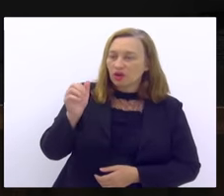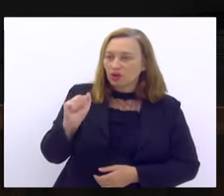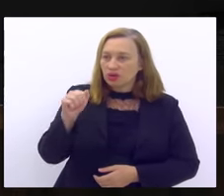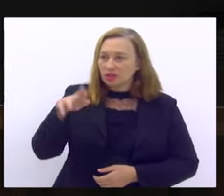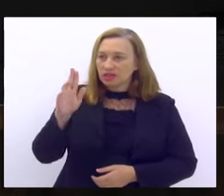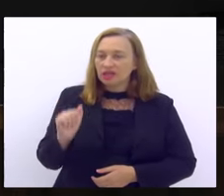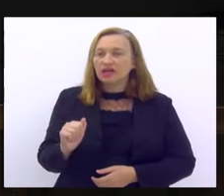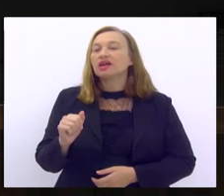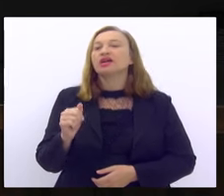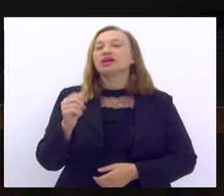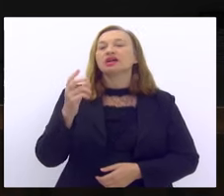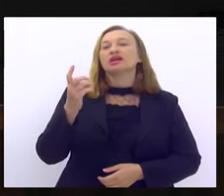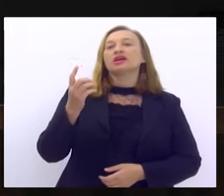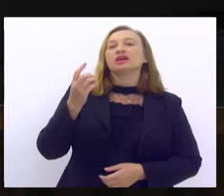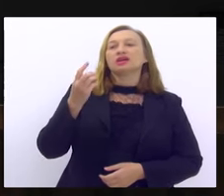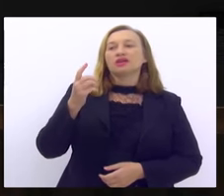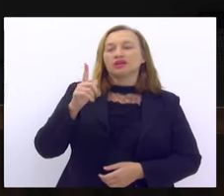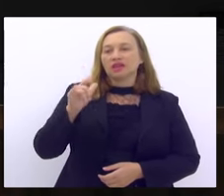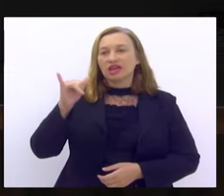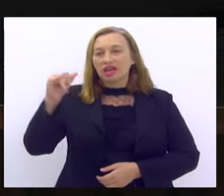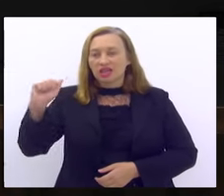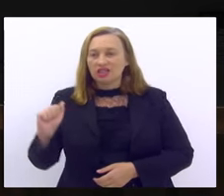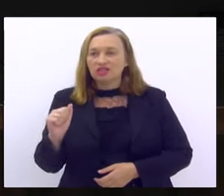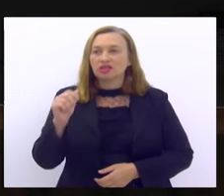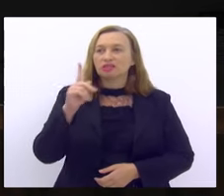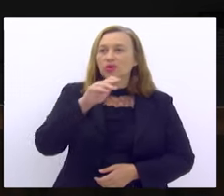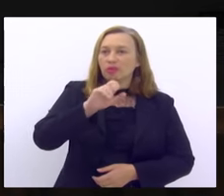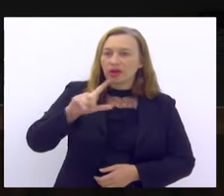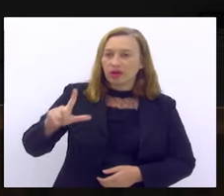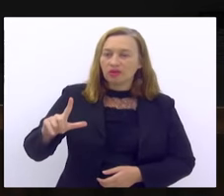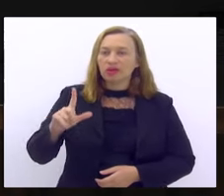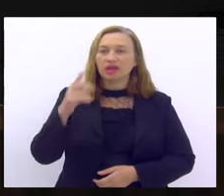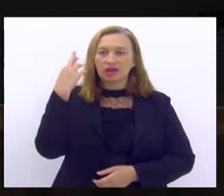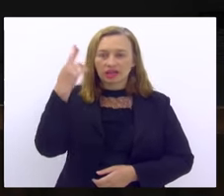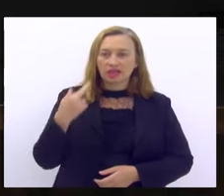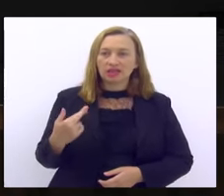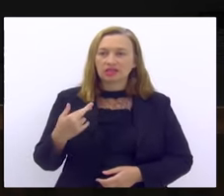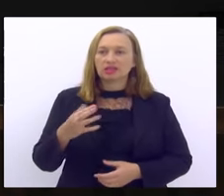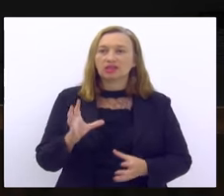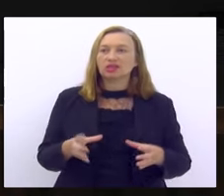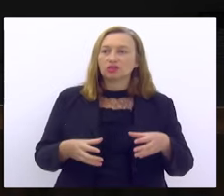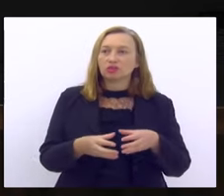professor Josemar, Márcio Alberto, Felipe Pobel e Renata Souza. Pendente de pareceres